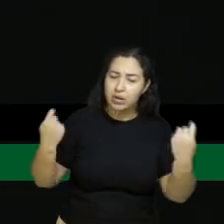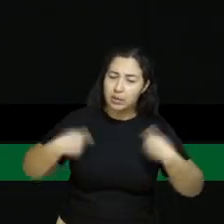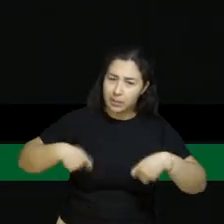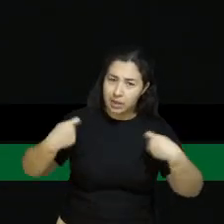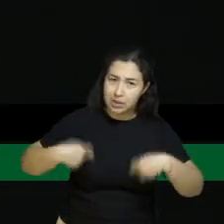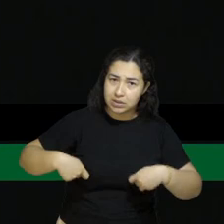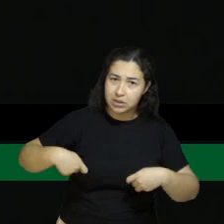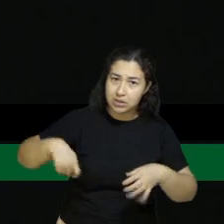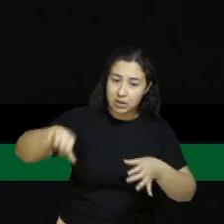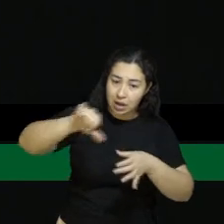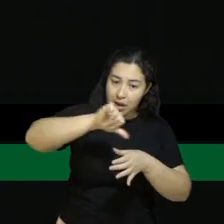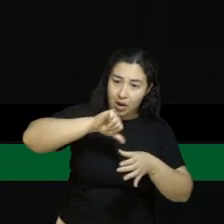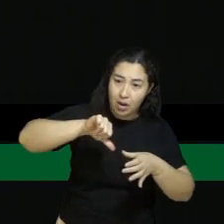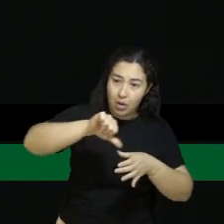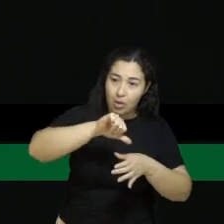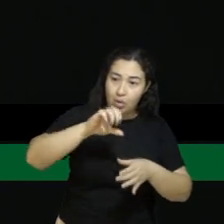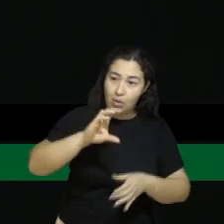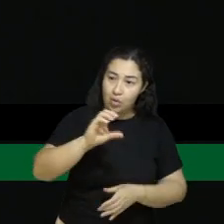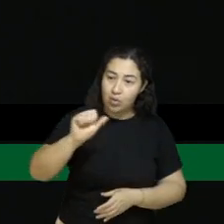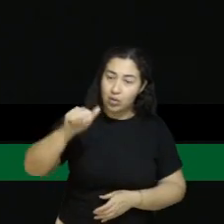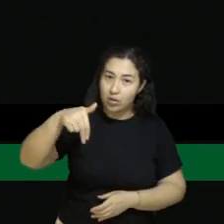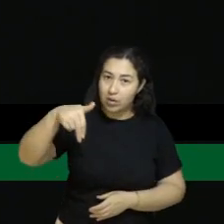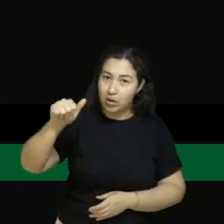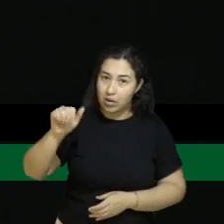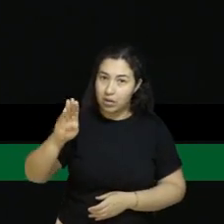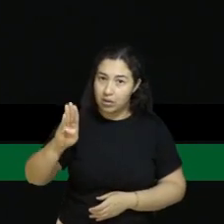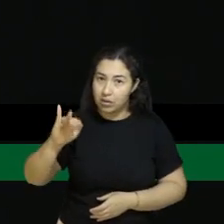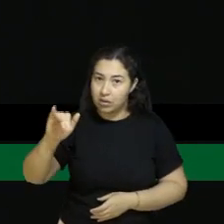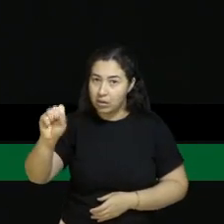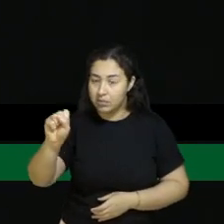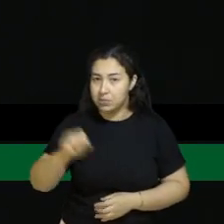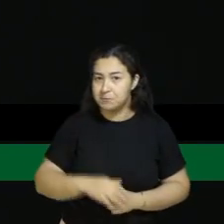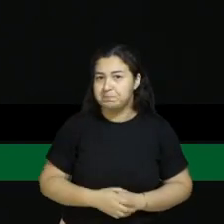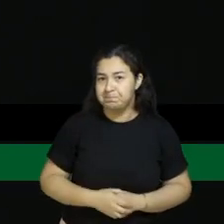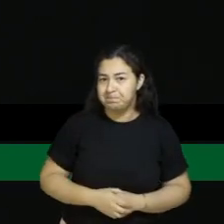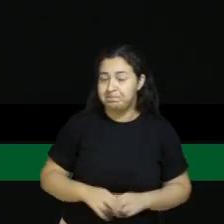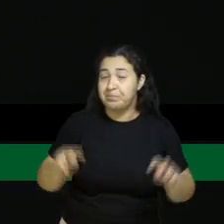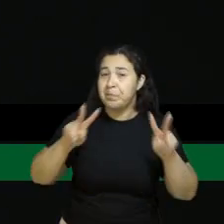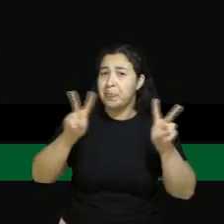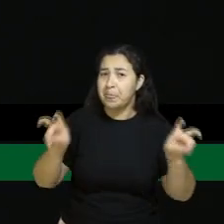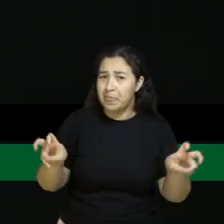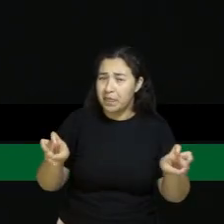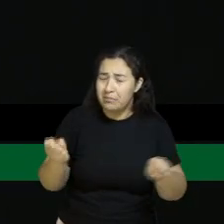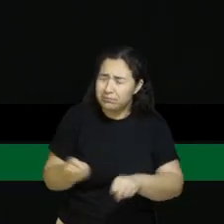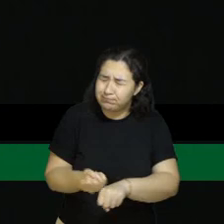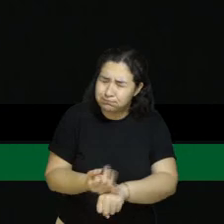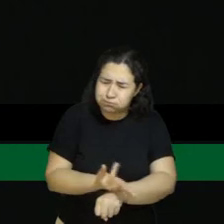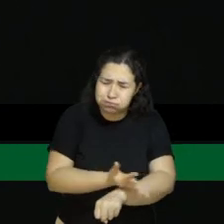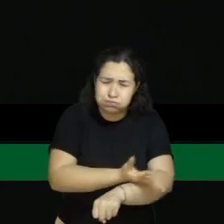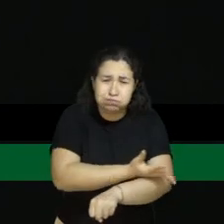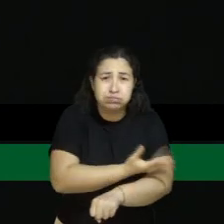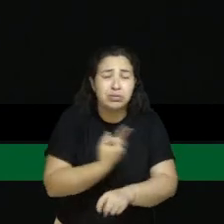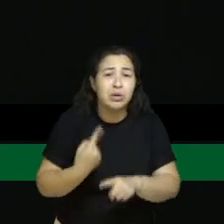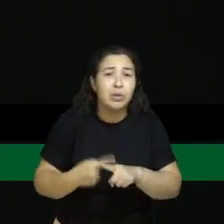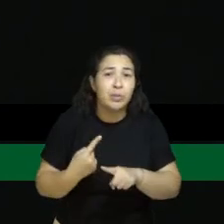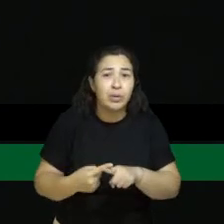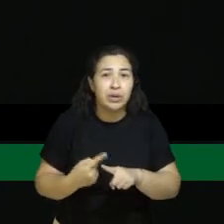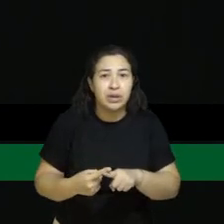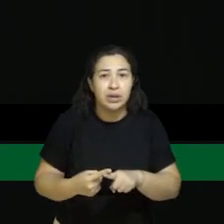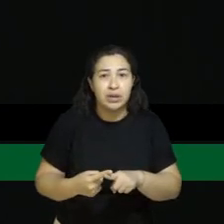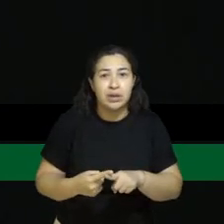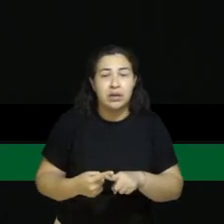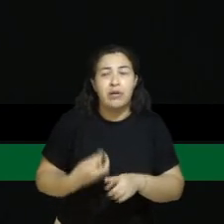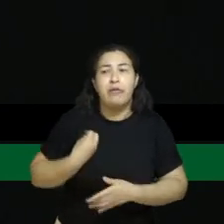quero deixar um depoimento aqui muito emocionado, meus amigos, porque eu tenho o convívio